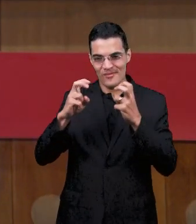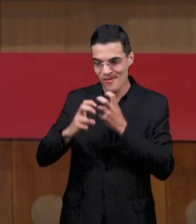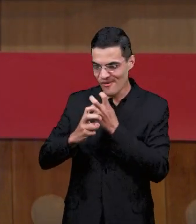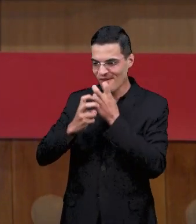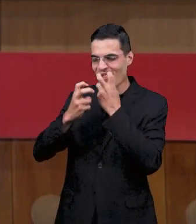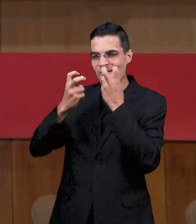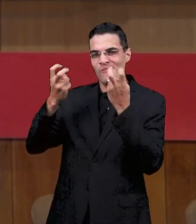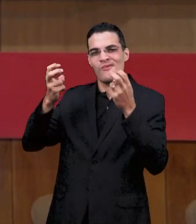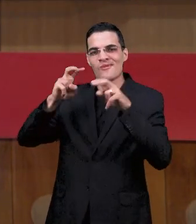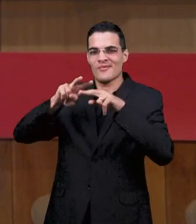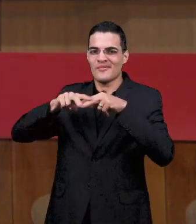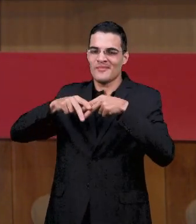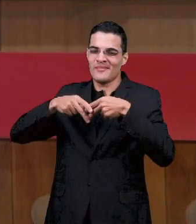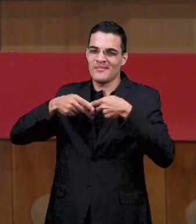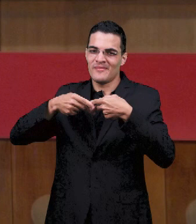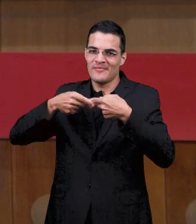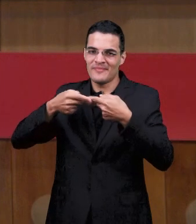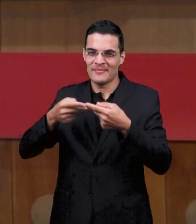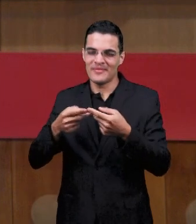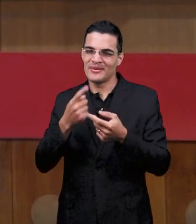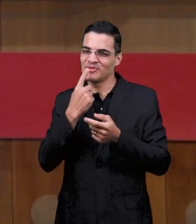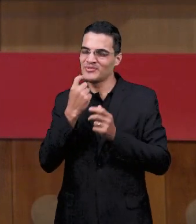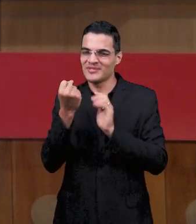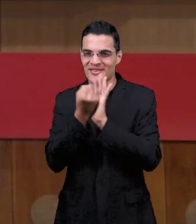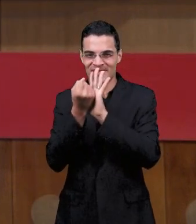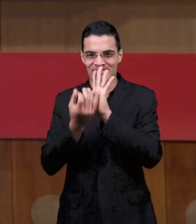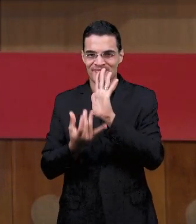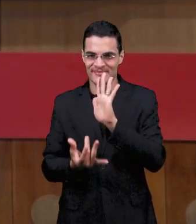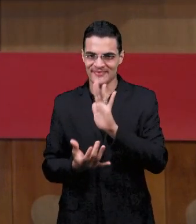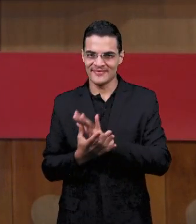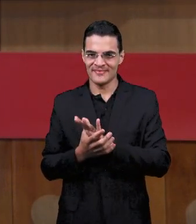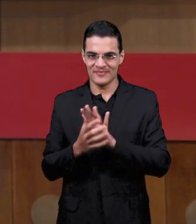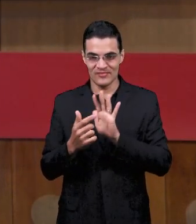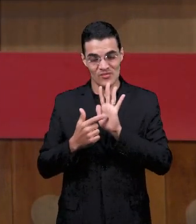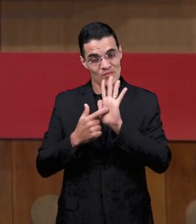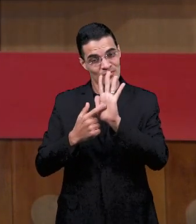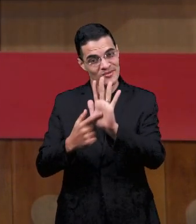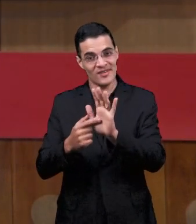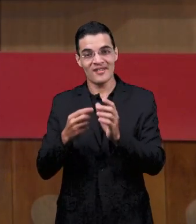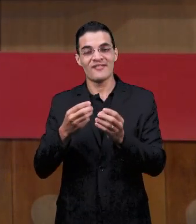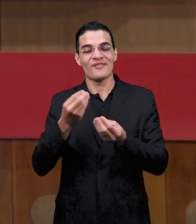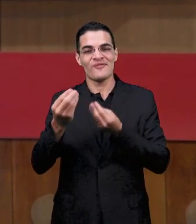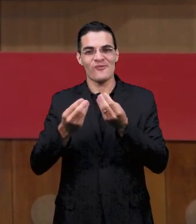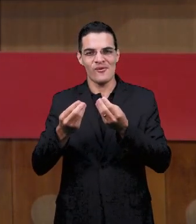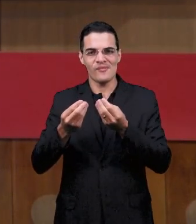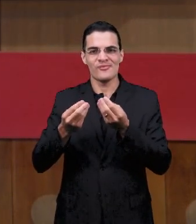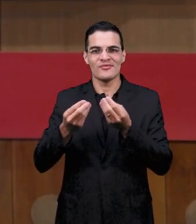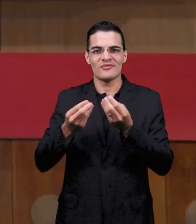No polegar, que é a identidade, e no dedo maior do pé.